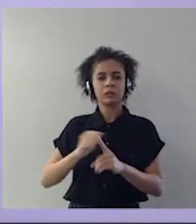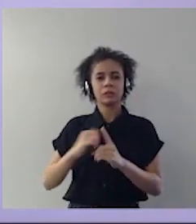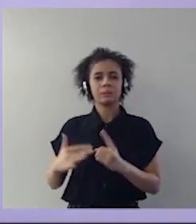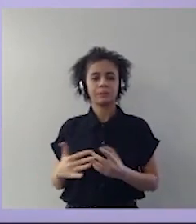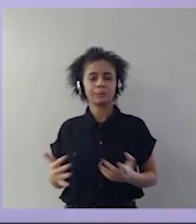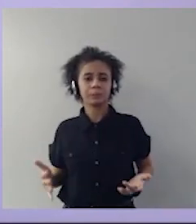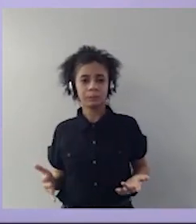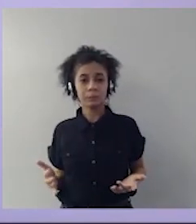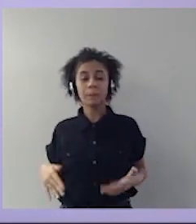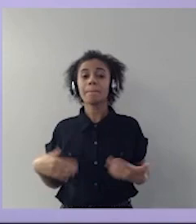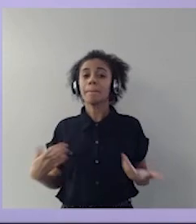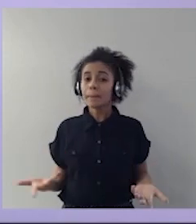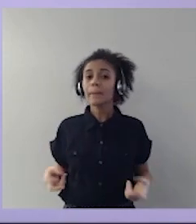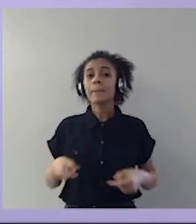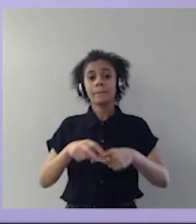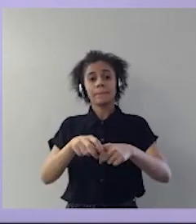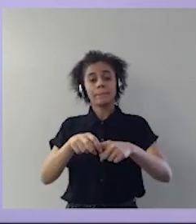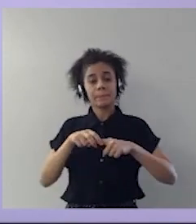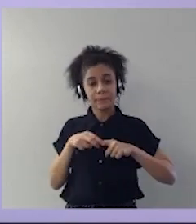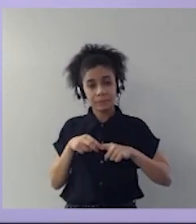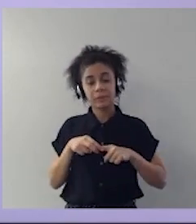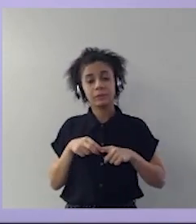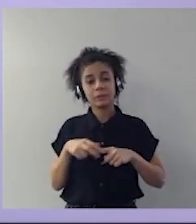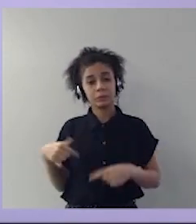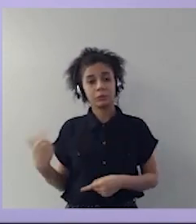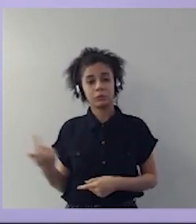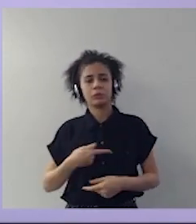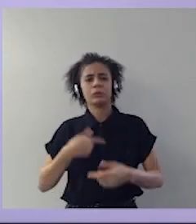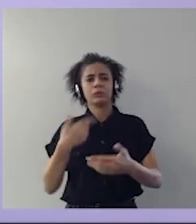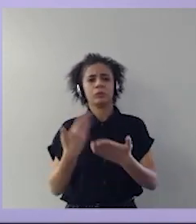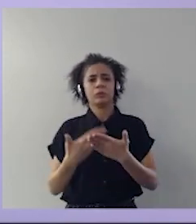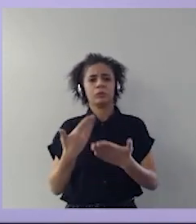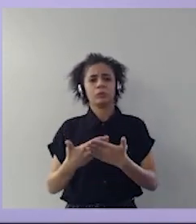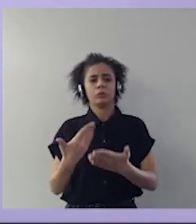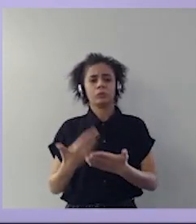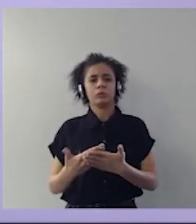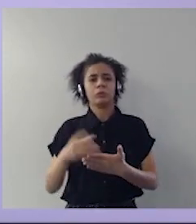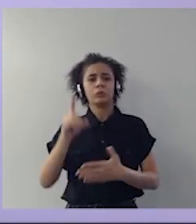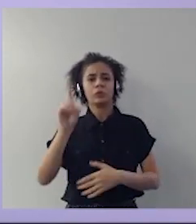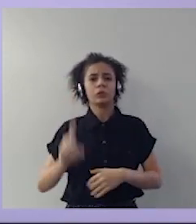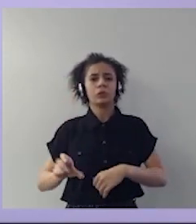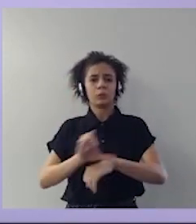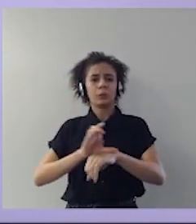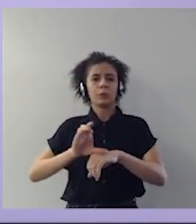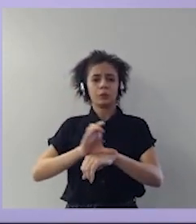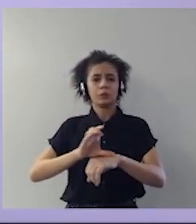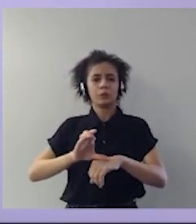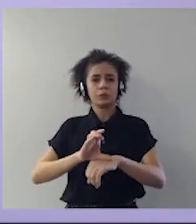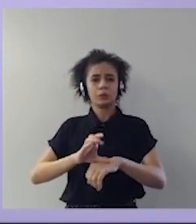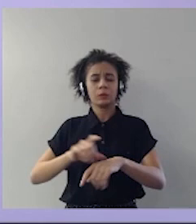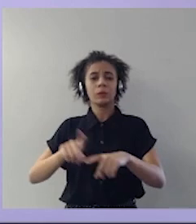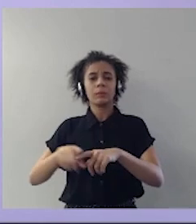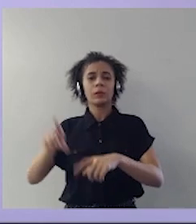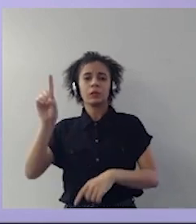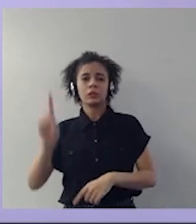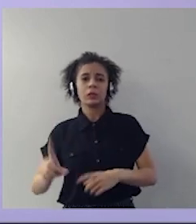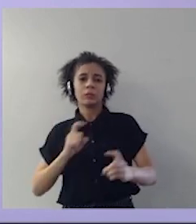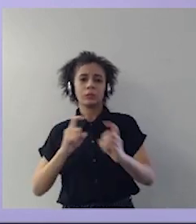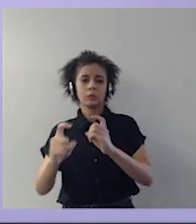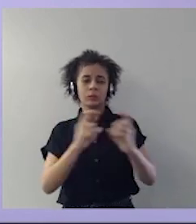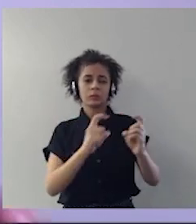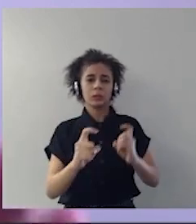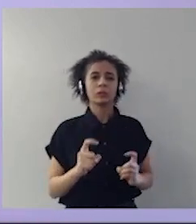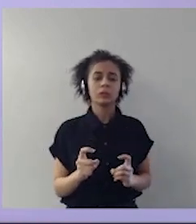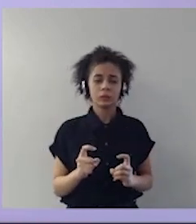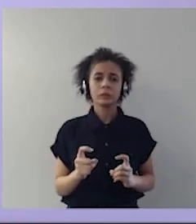E para isso serve, sim, o nosso estudo do direito constitucional e o nosso estudo do direito administrativo.